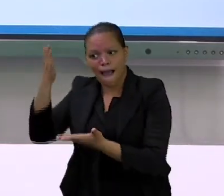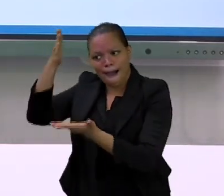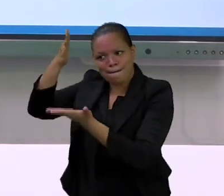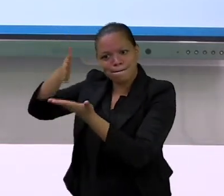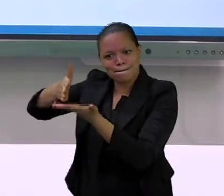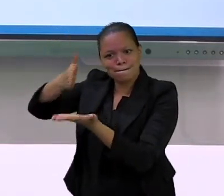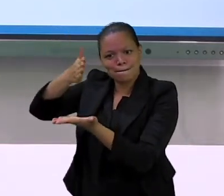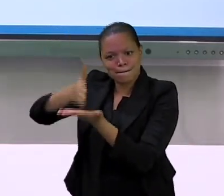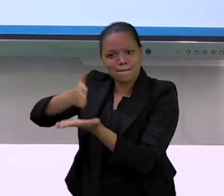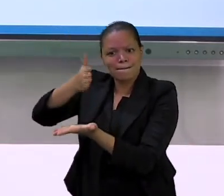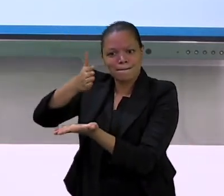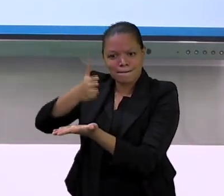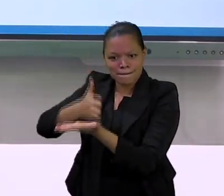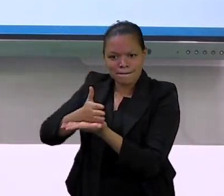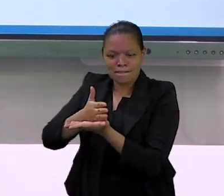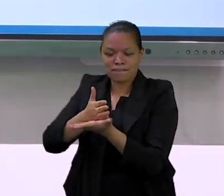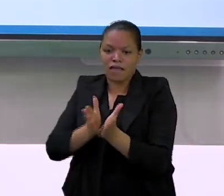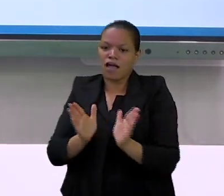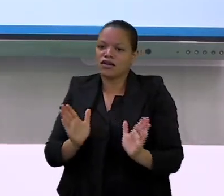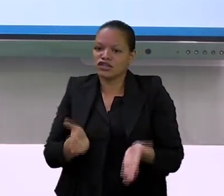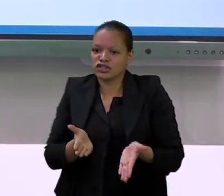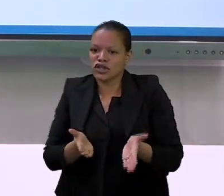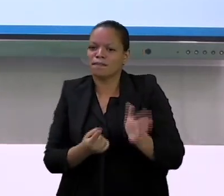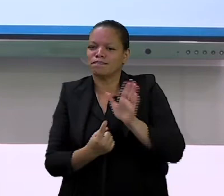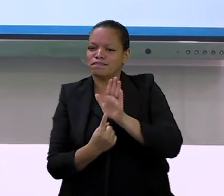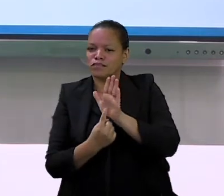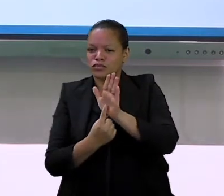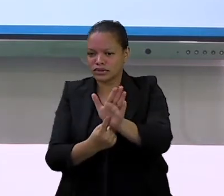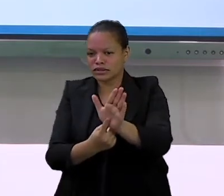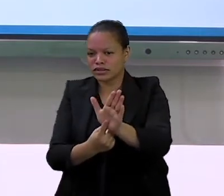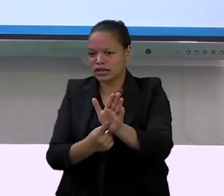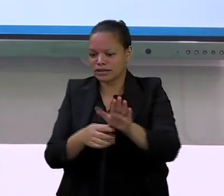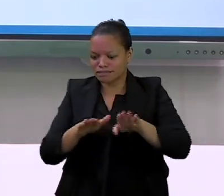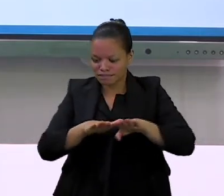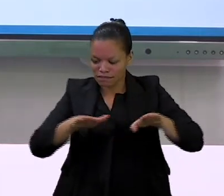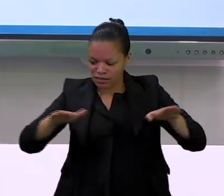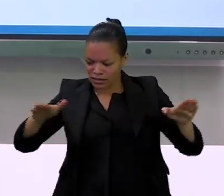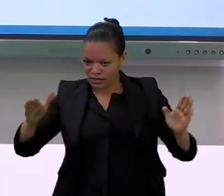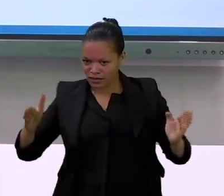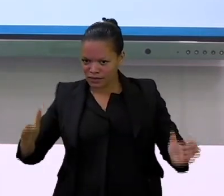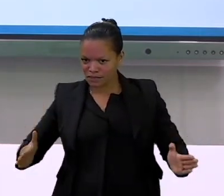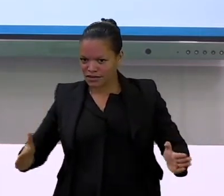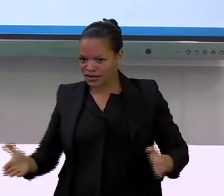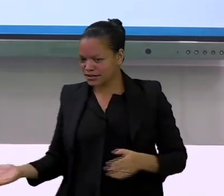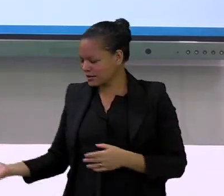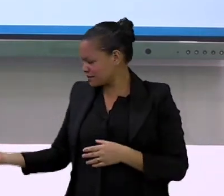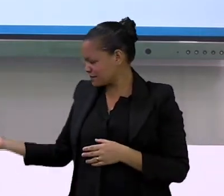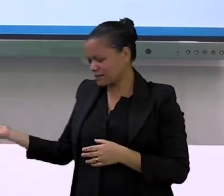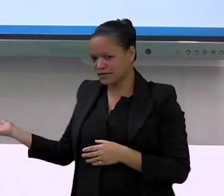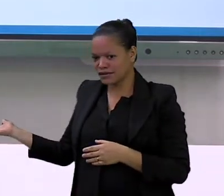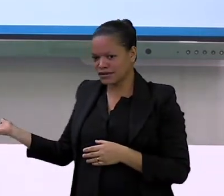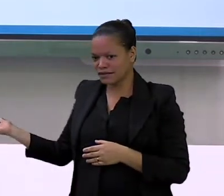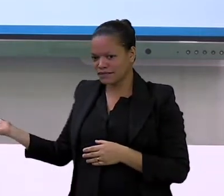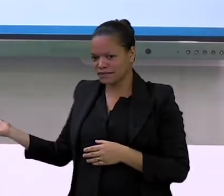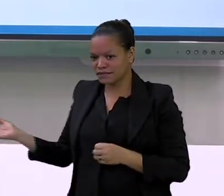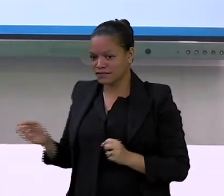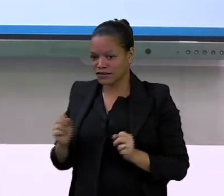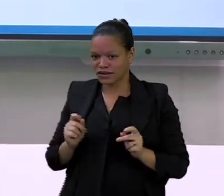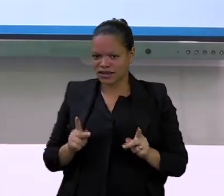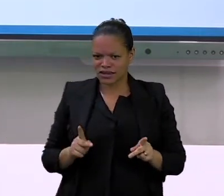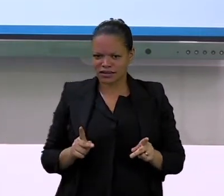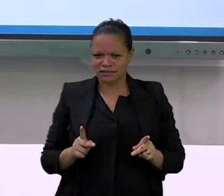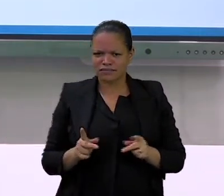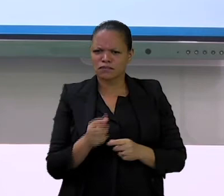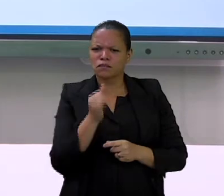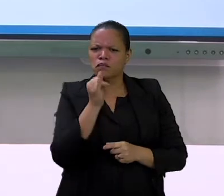aqui na mesa, partindo a metade, e como nós fizemos partindo em 4. Exemplo. Na